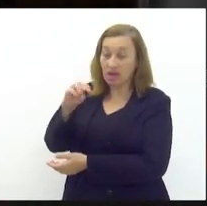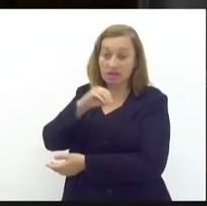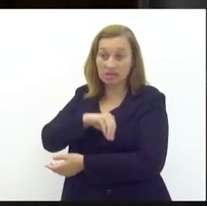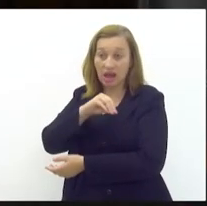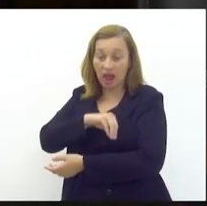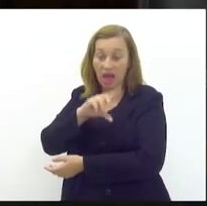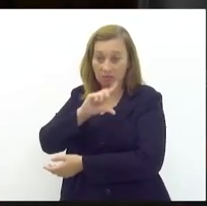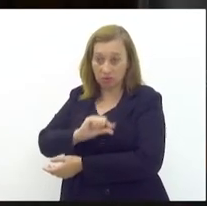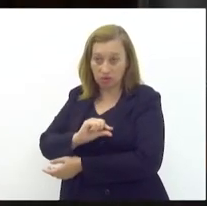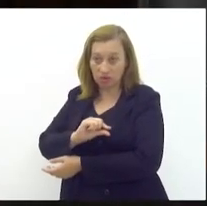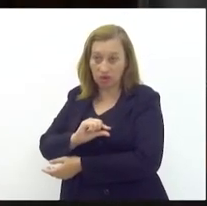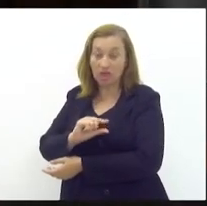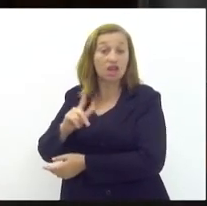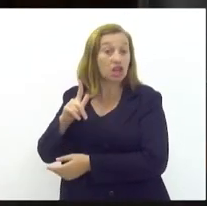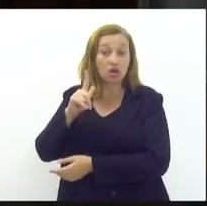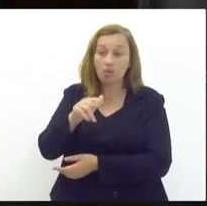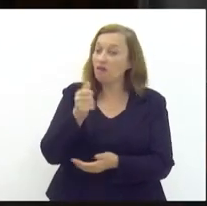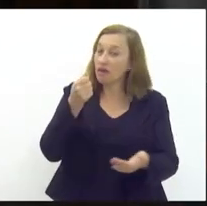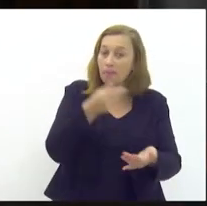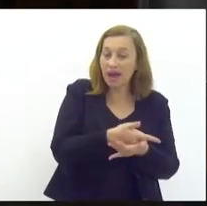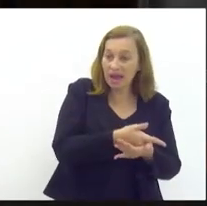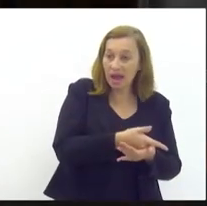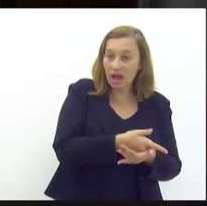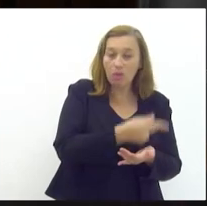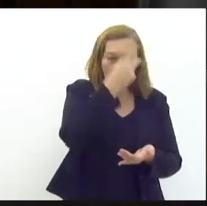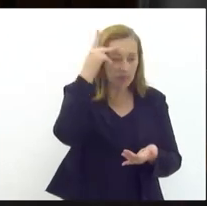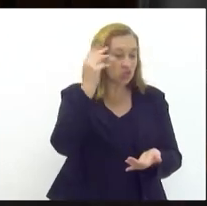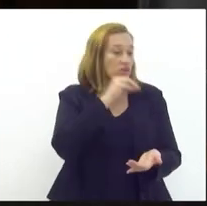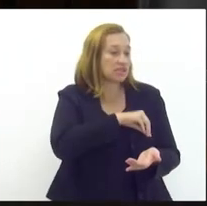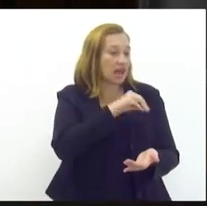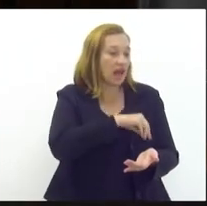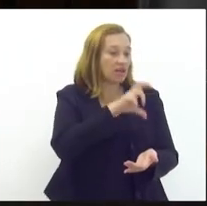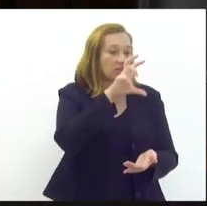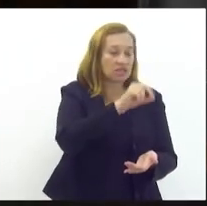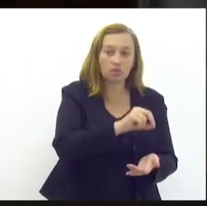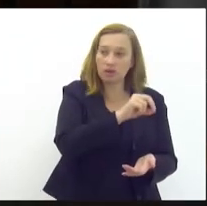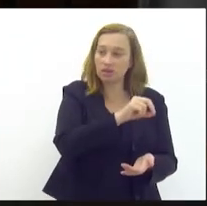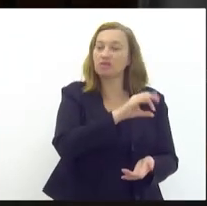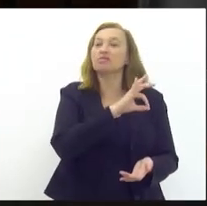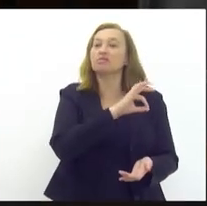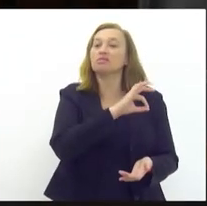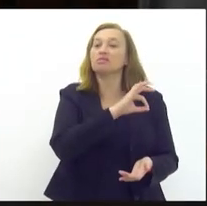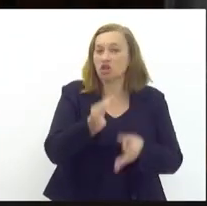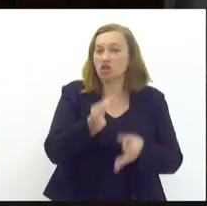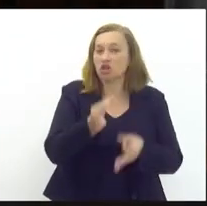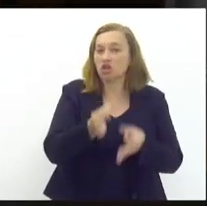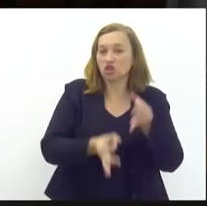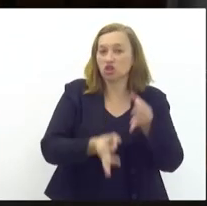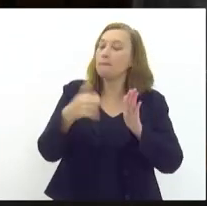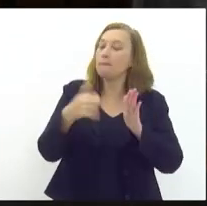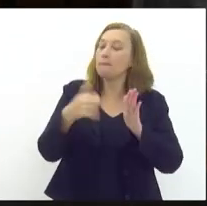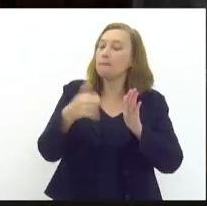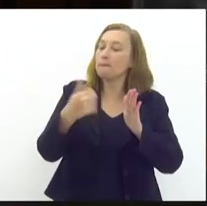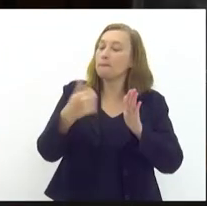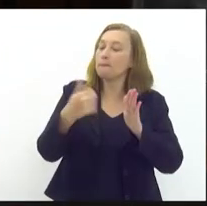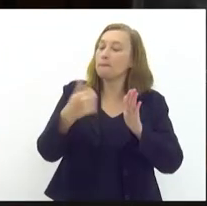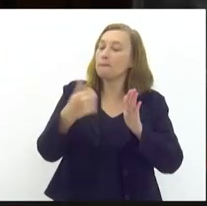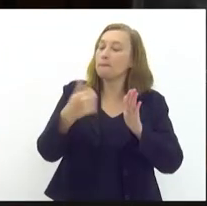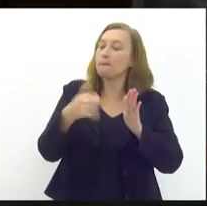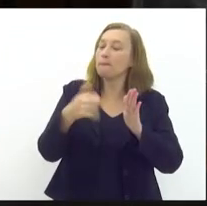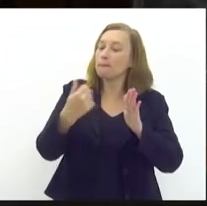o mesmo ICMS uma pessoa que tem uma renda de 50 salários mínimos isso não é justo Então essa reforma tributária Tem que